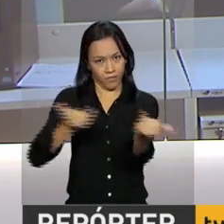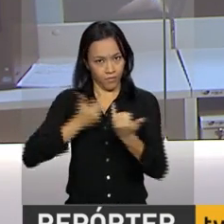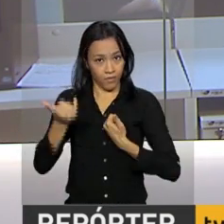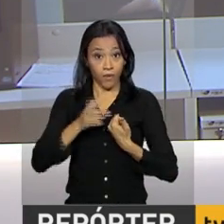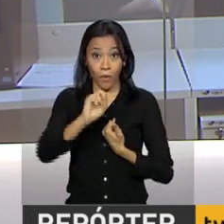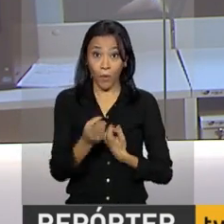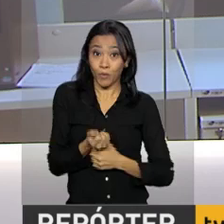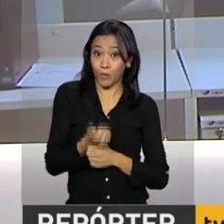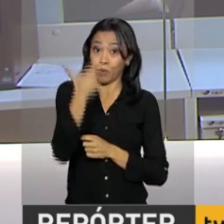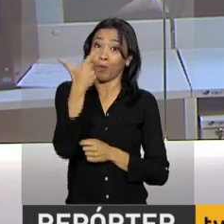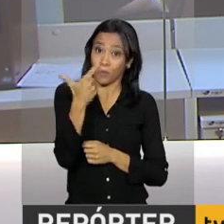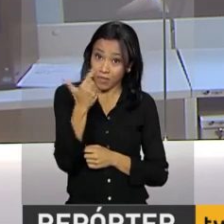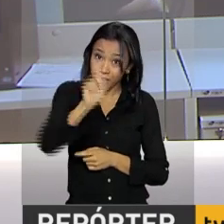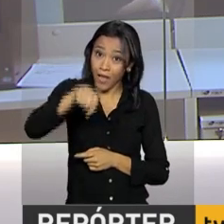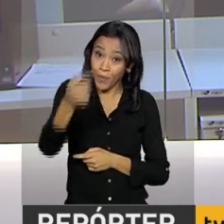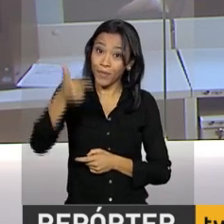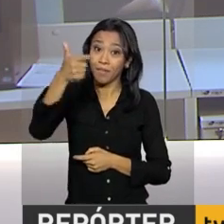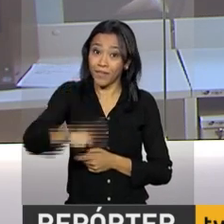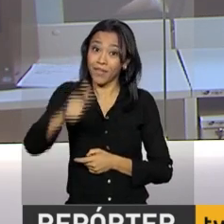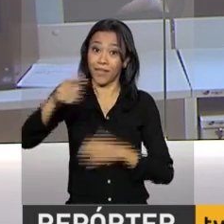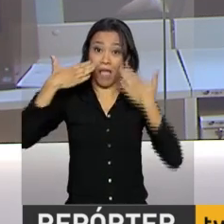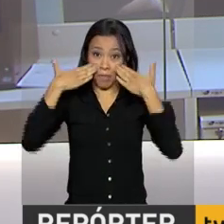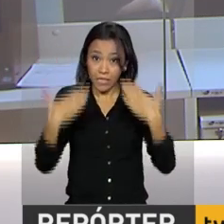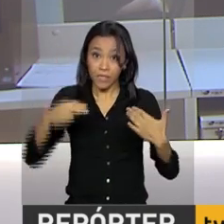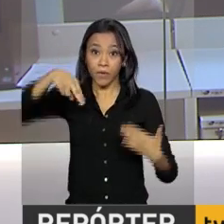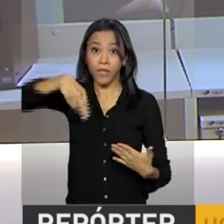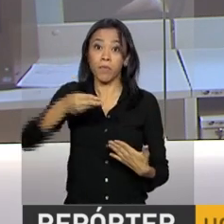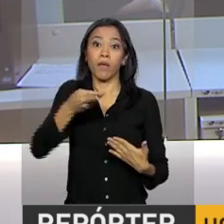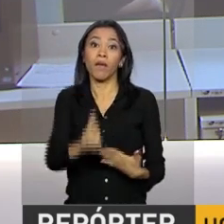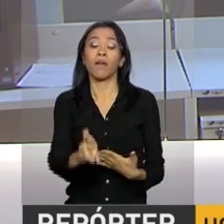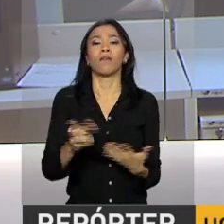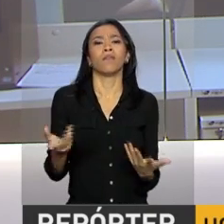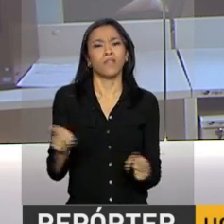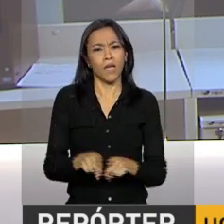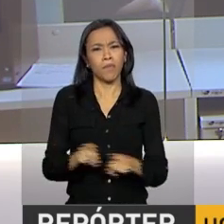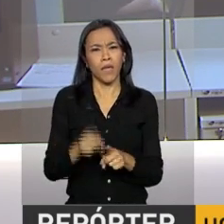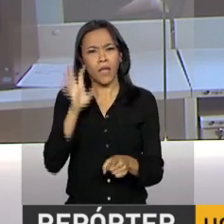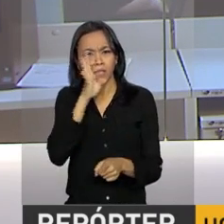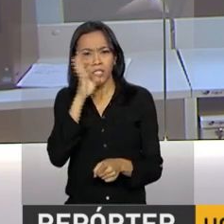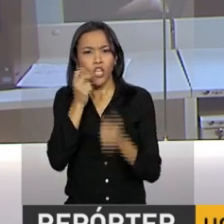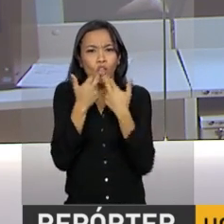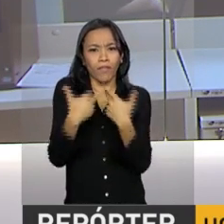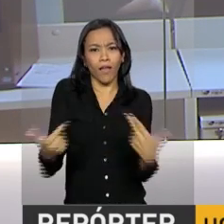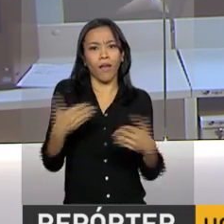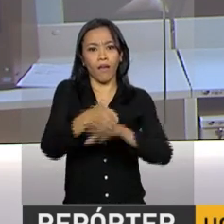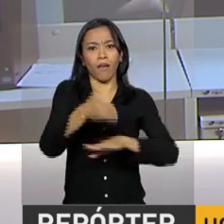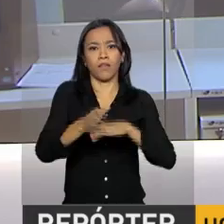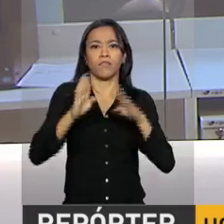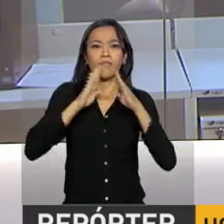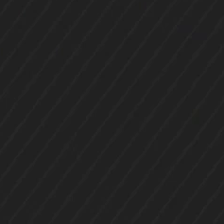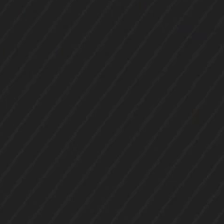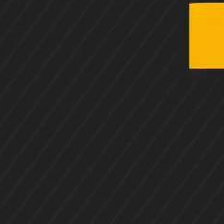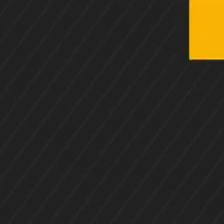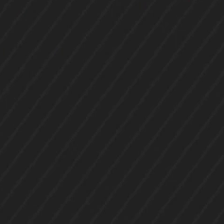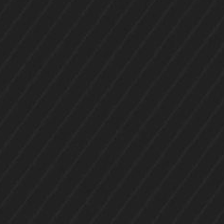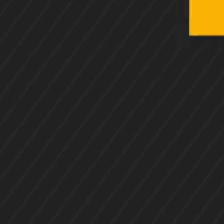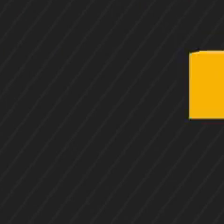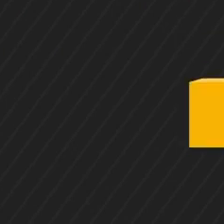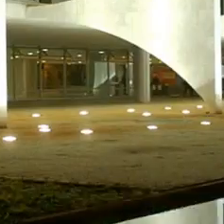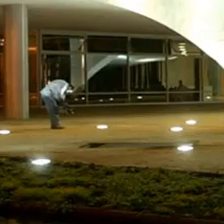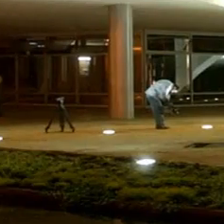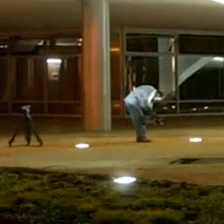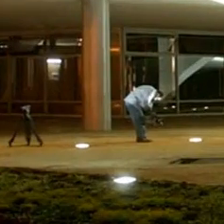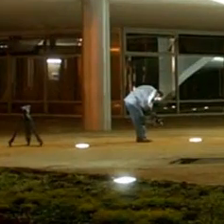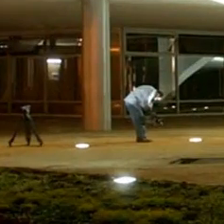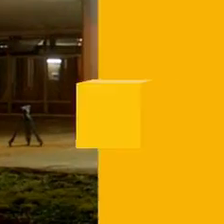ou ao meio-dia na próxima edição do repórter NBR acompanhe também as novidades em nossas redes sociais e